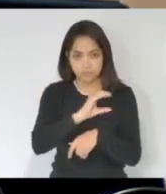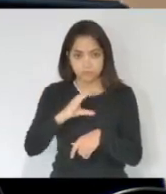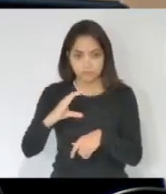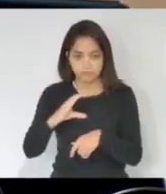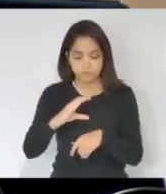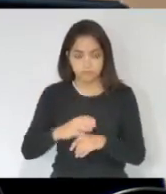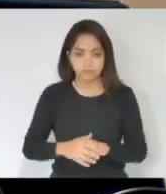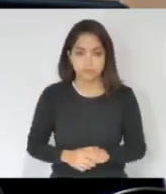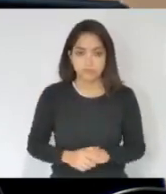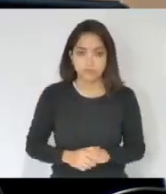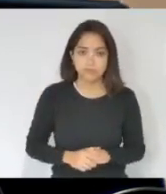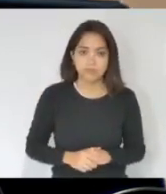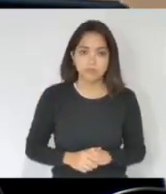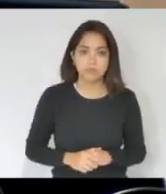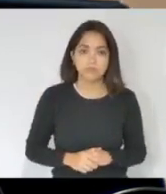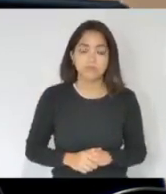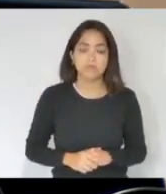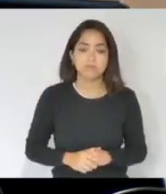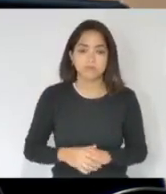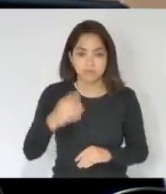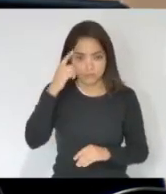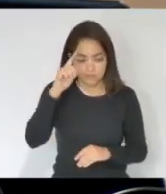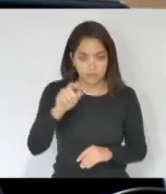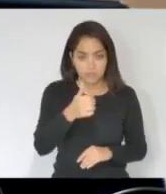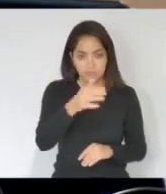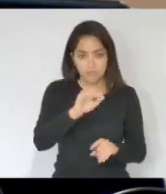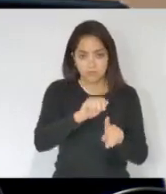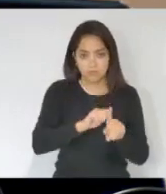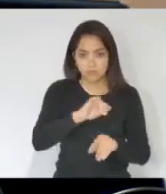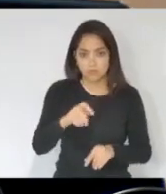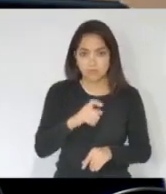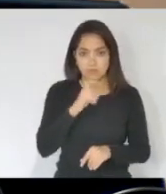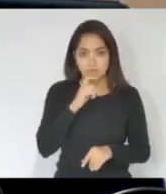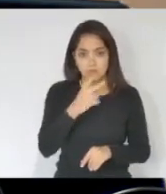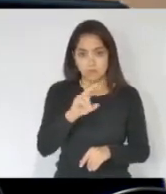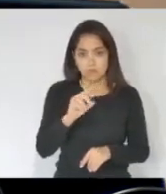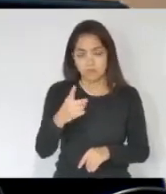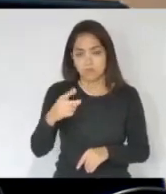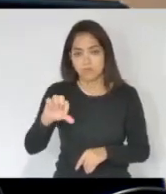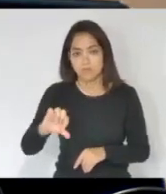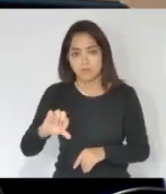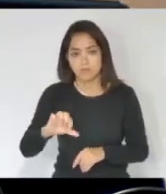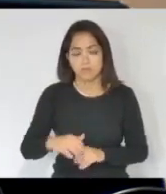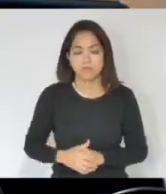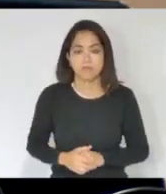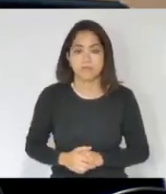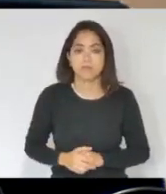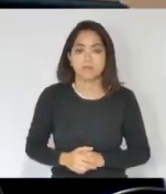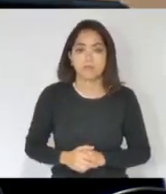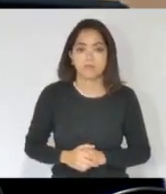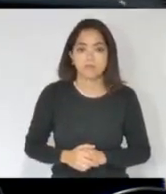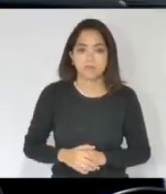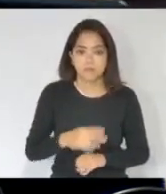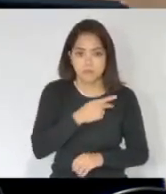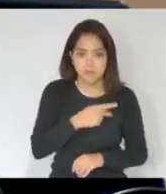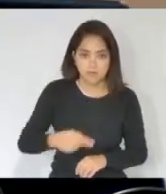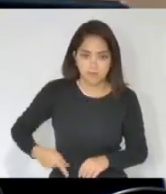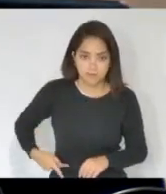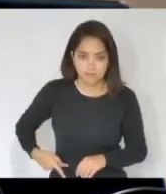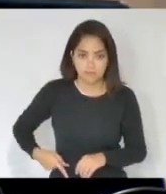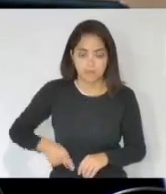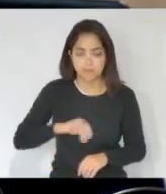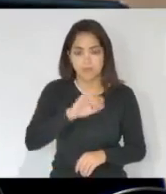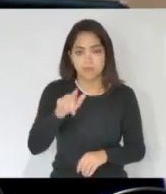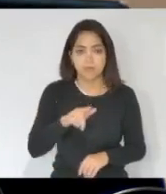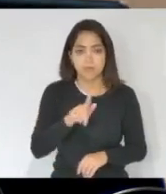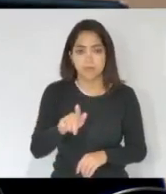Legislativa do Estado de Santa Catarina, realizada em 10 de julho de 2019, sob a presidência do deputado